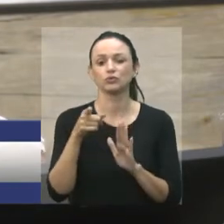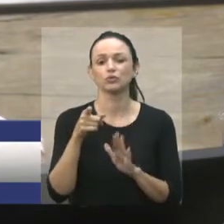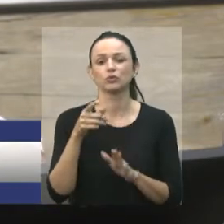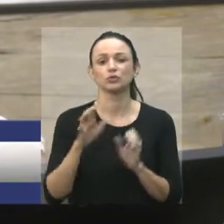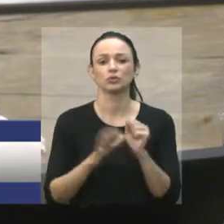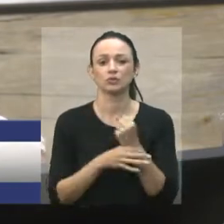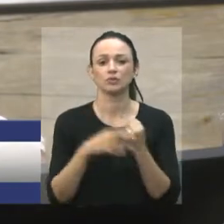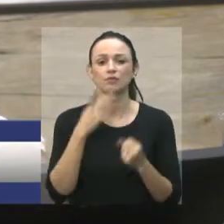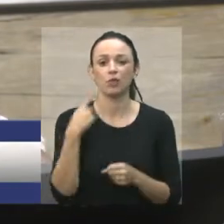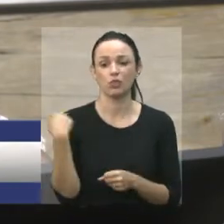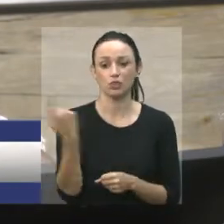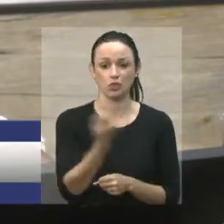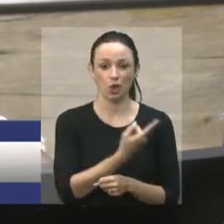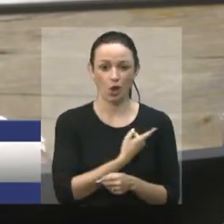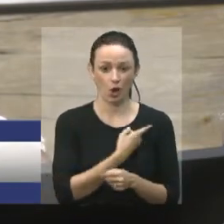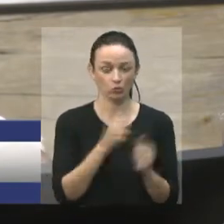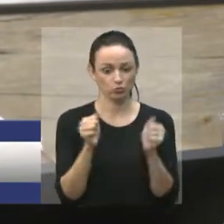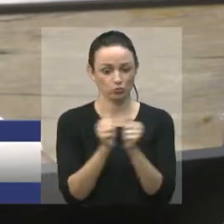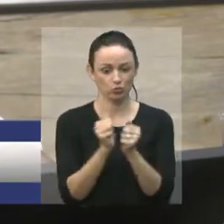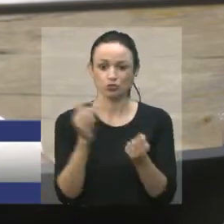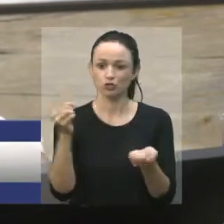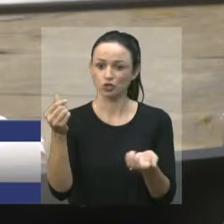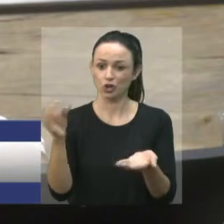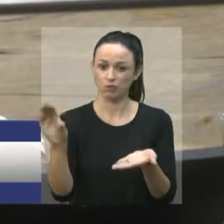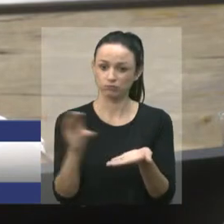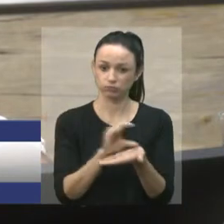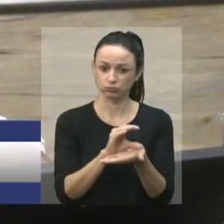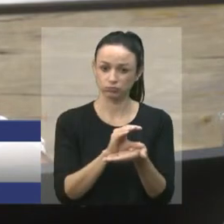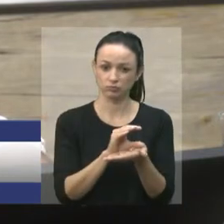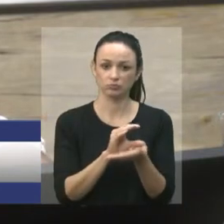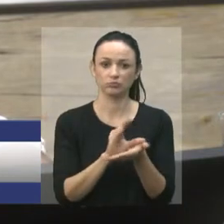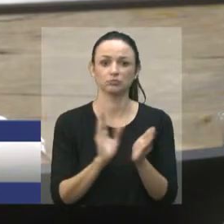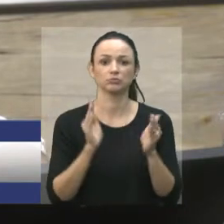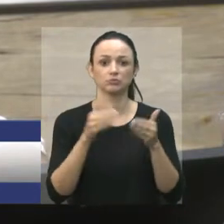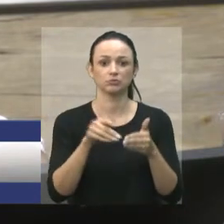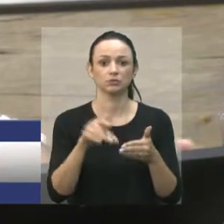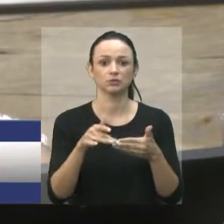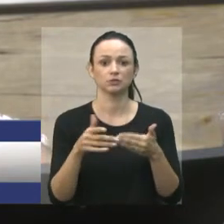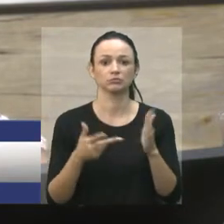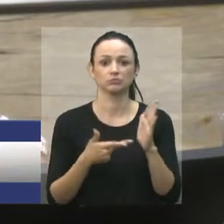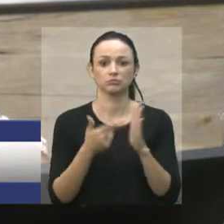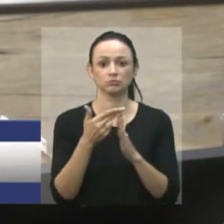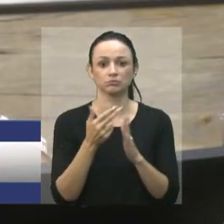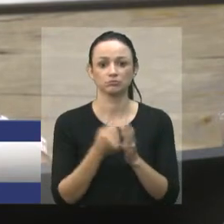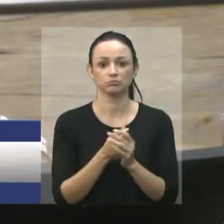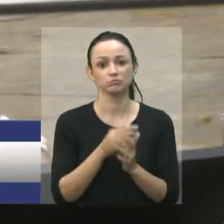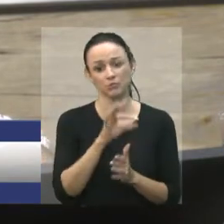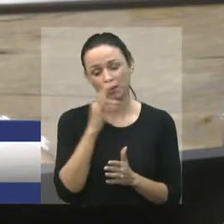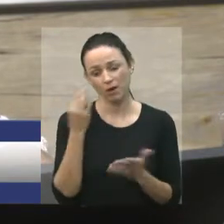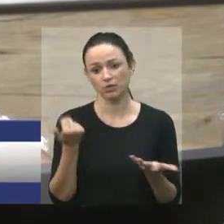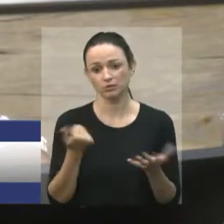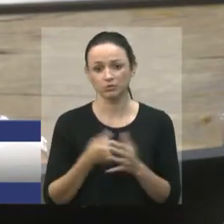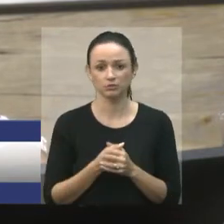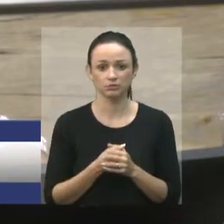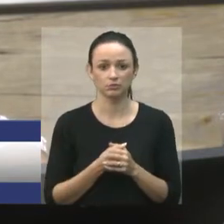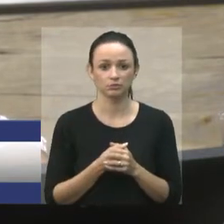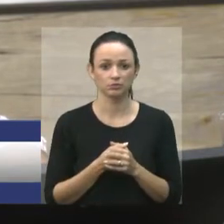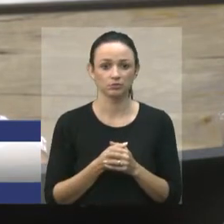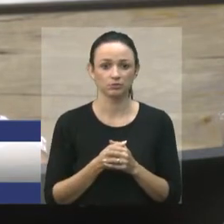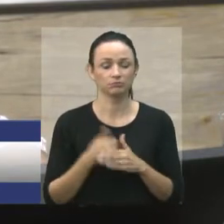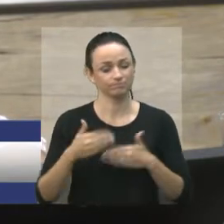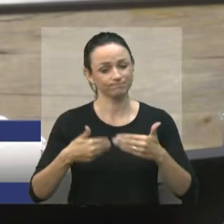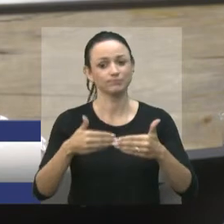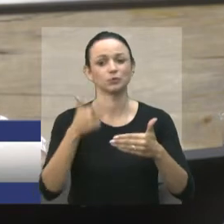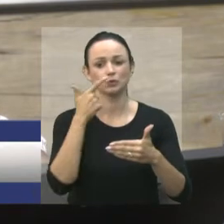nos juntássemos e destinássemos para essas cirurgias. Seria ótimo. E aí a coisa passaria